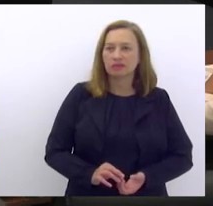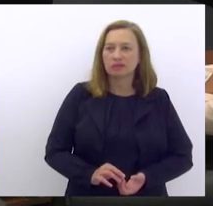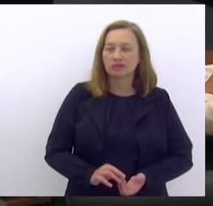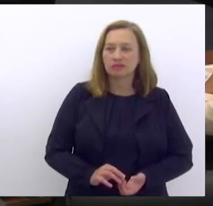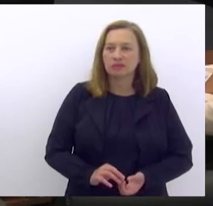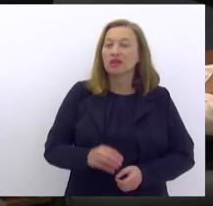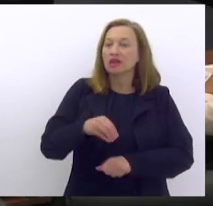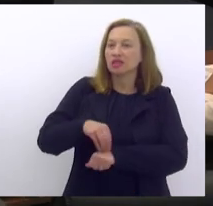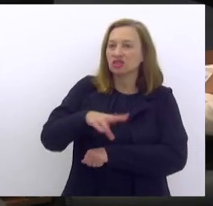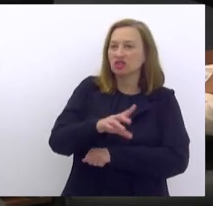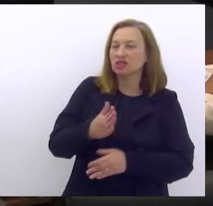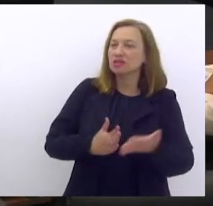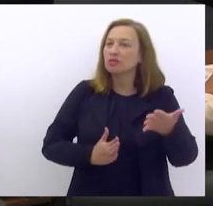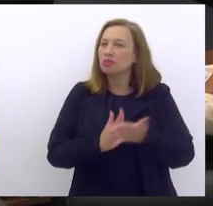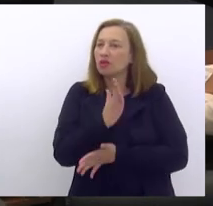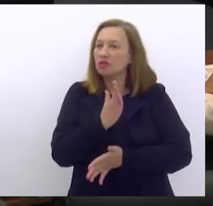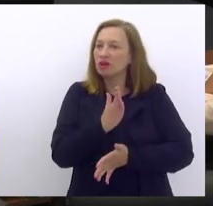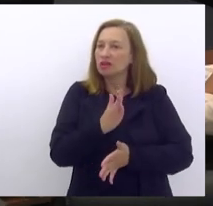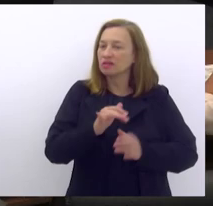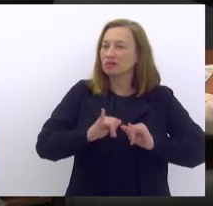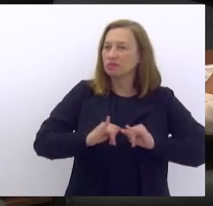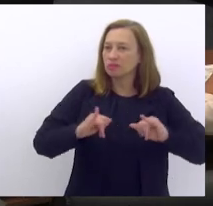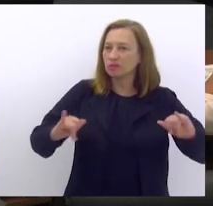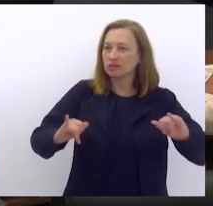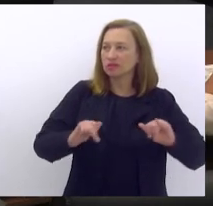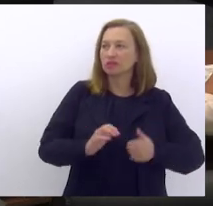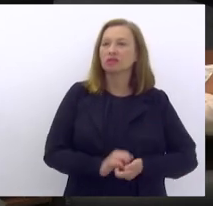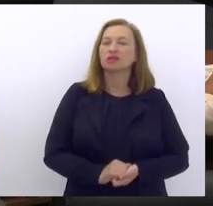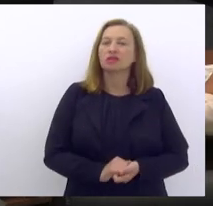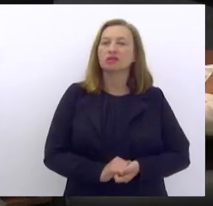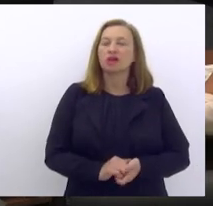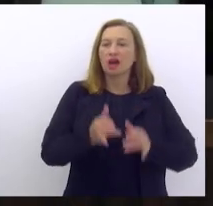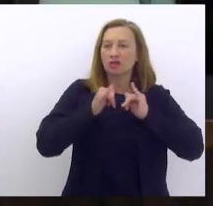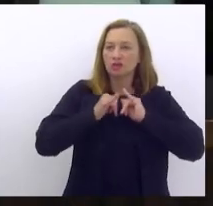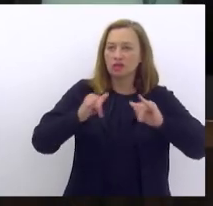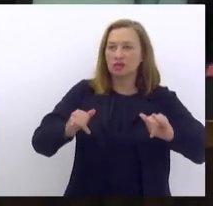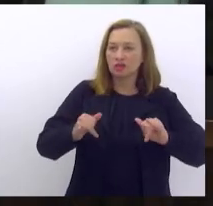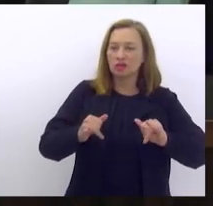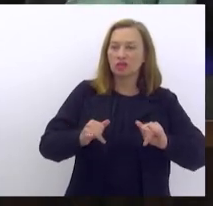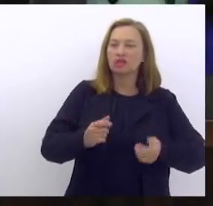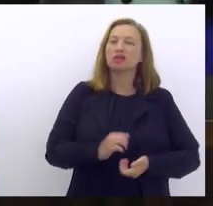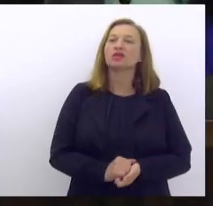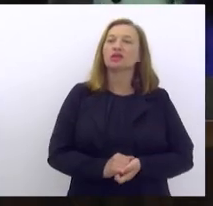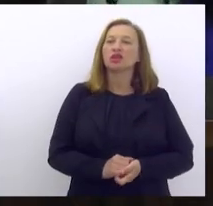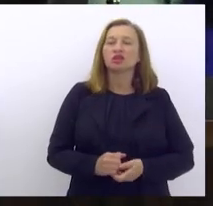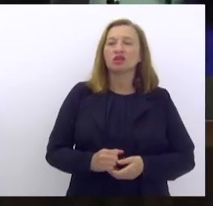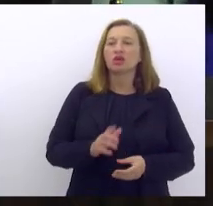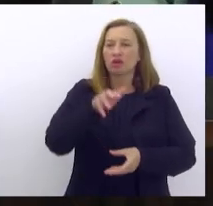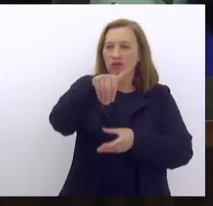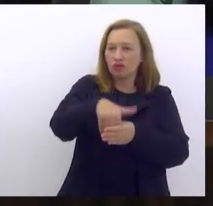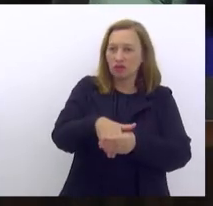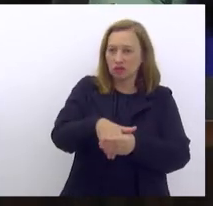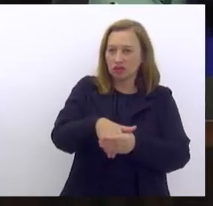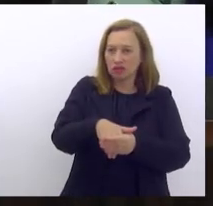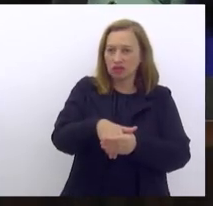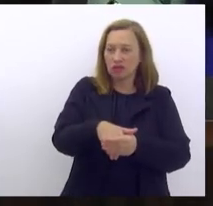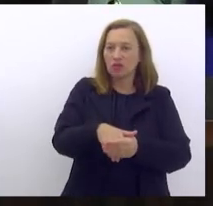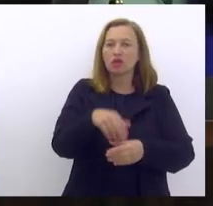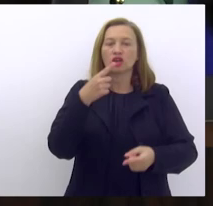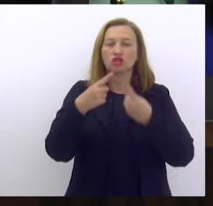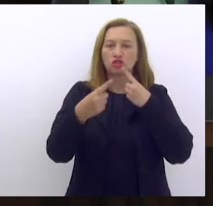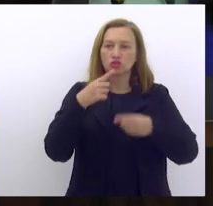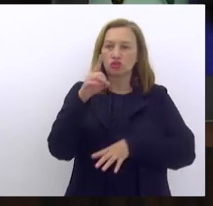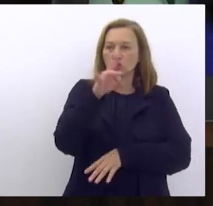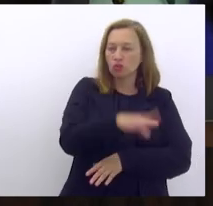A indicação aprovada vai à publicação. Anuncio, em regime de urgência, em votação, em discussão